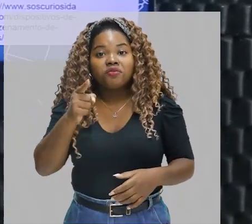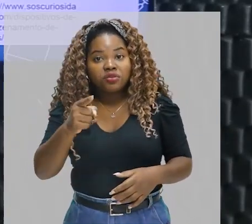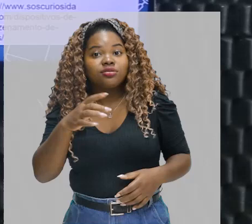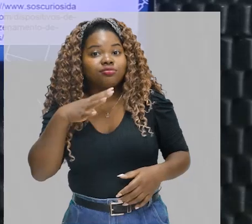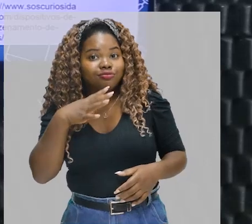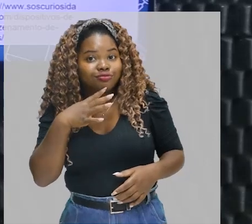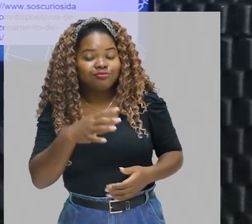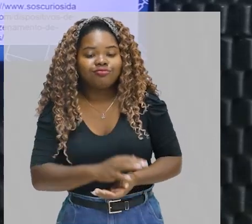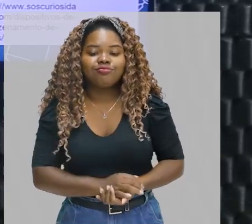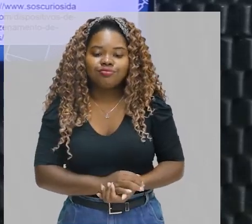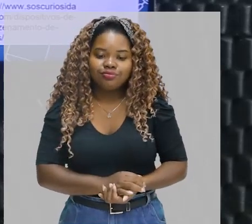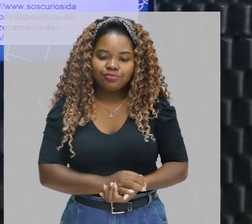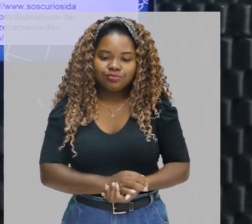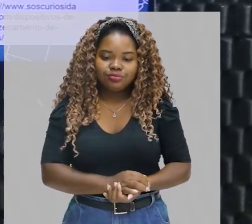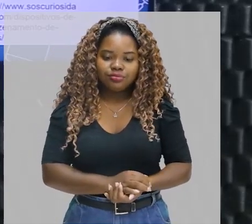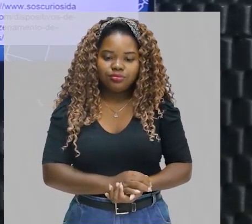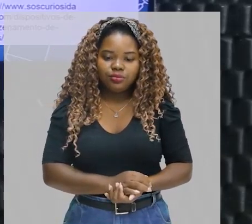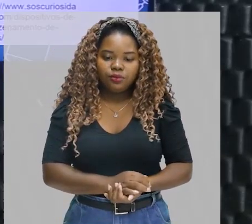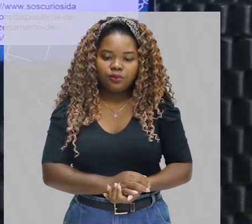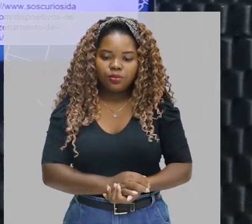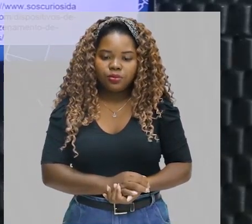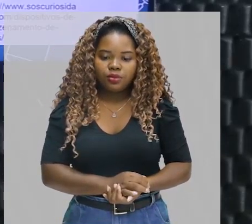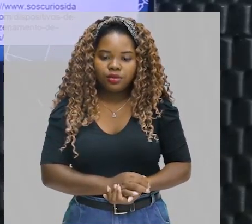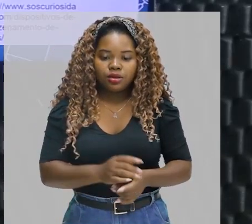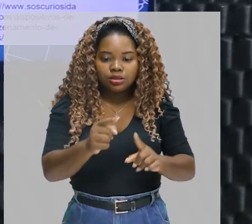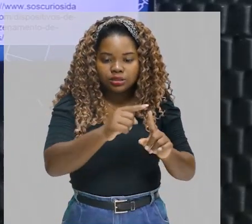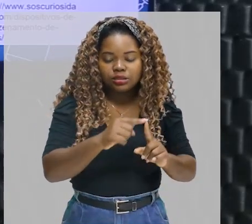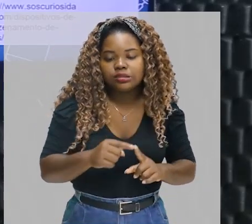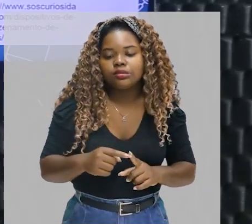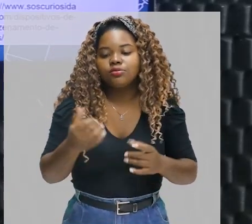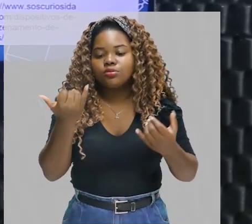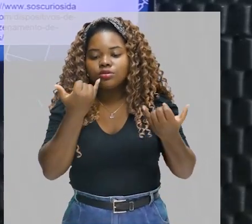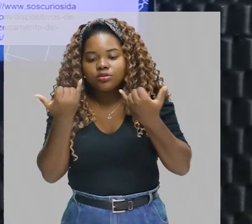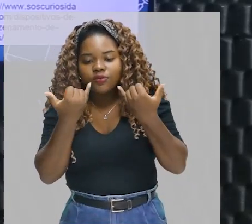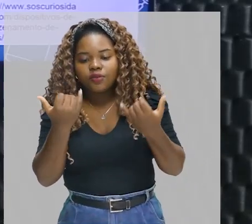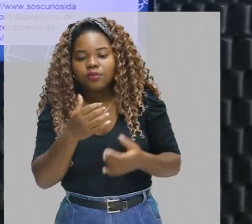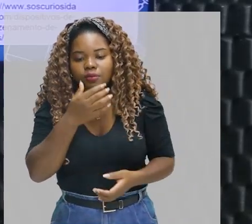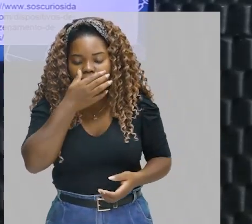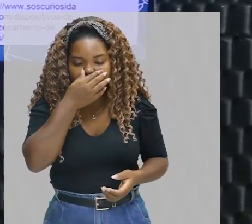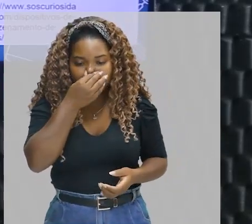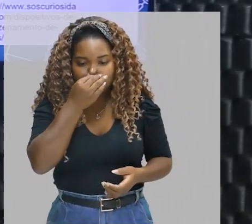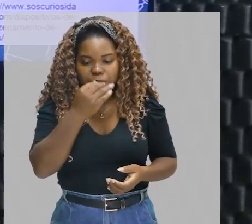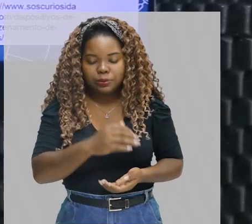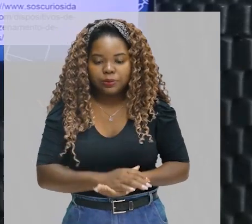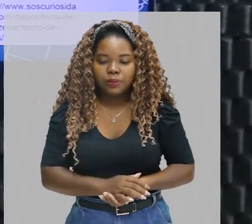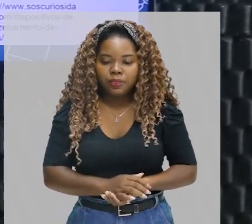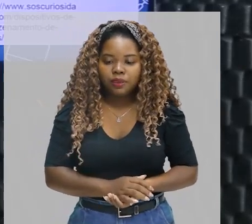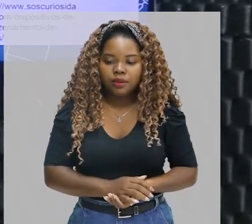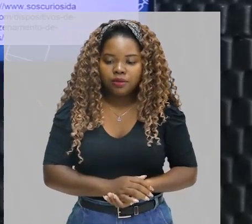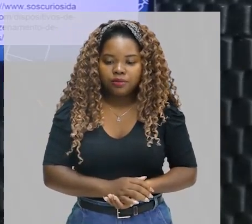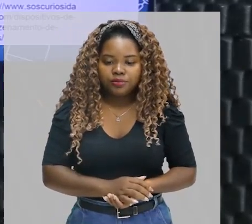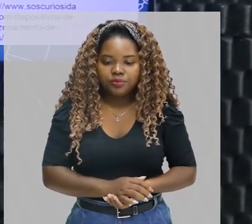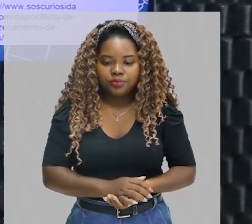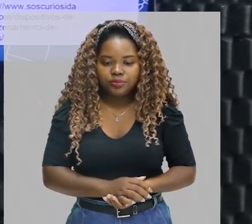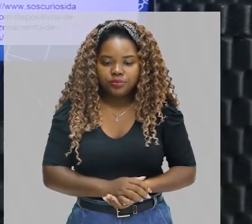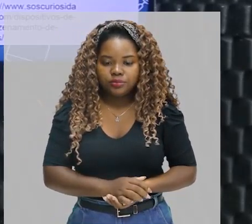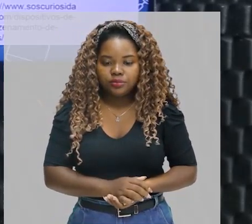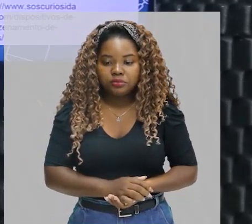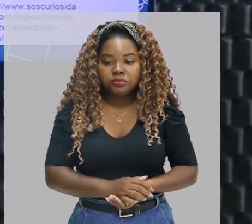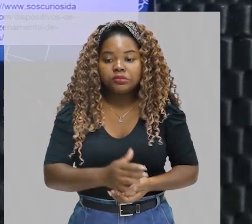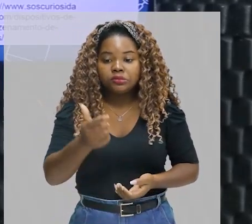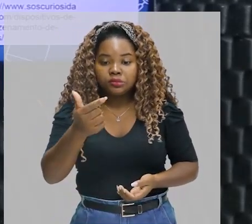certo? Está tendo um retorno desse tipo de mídia, né? Tá sendo, está sendo inserida novamente